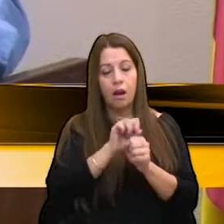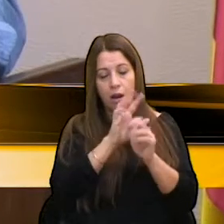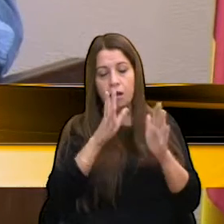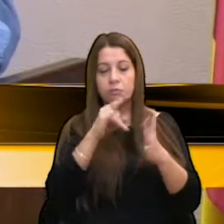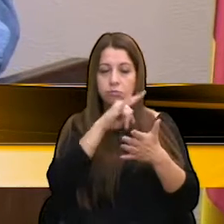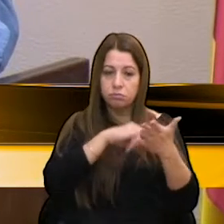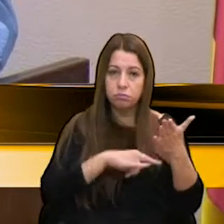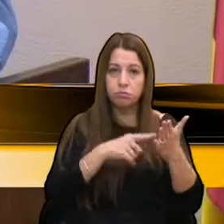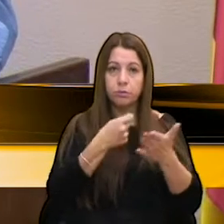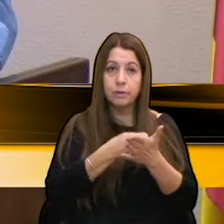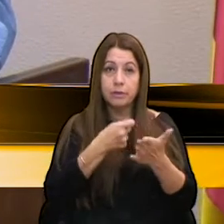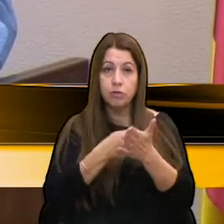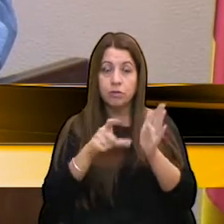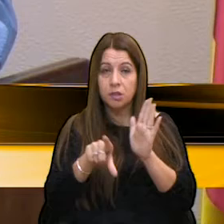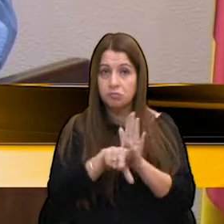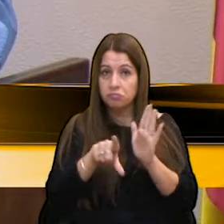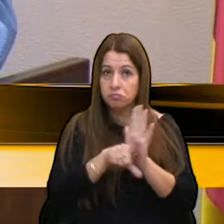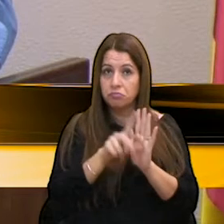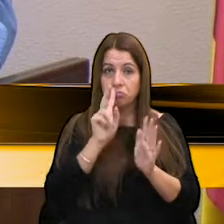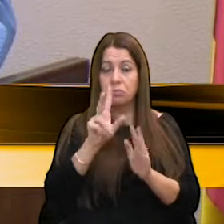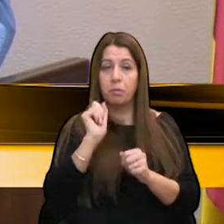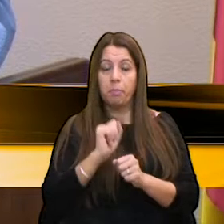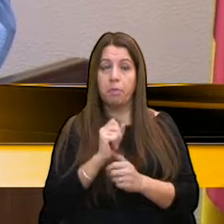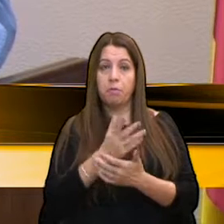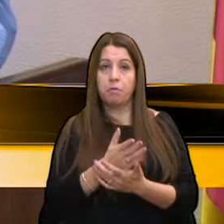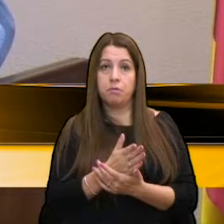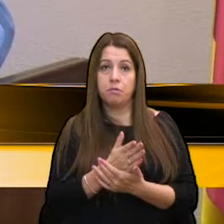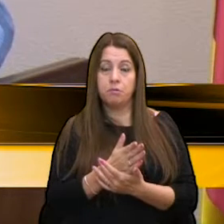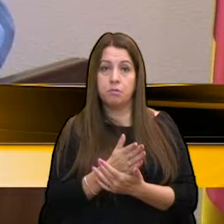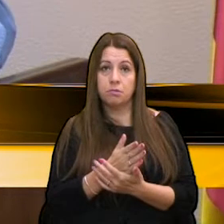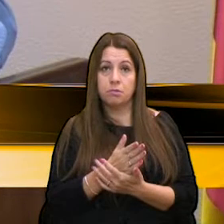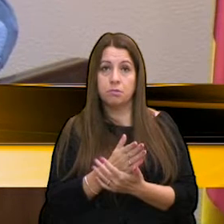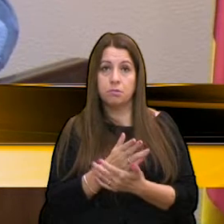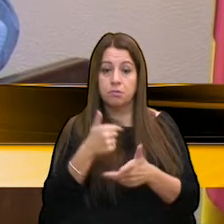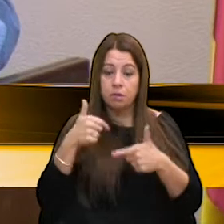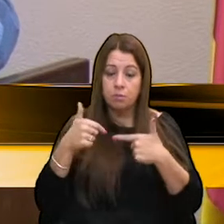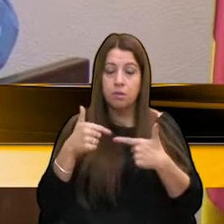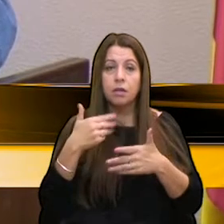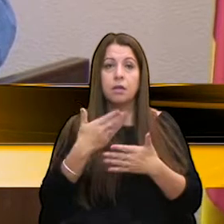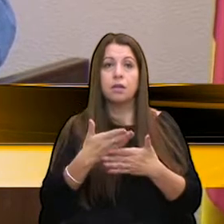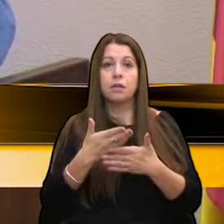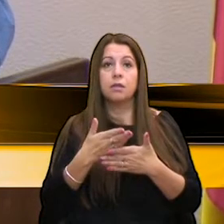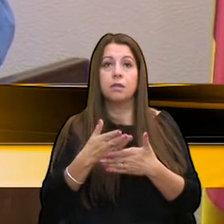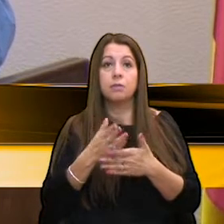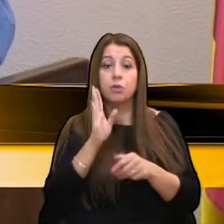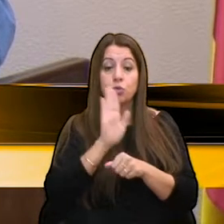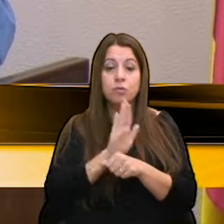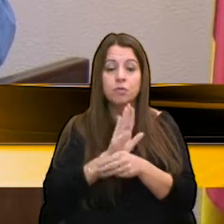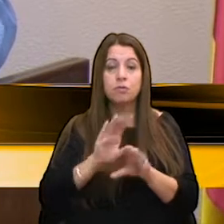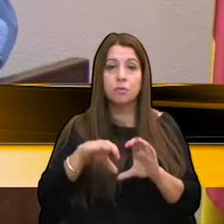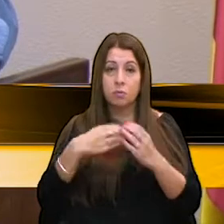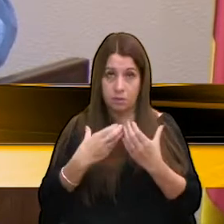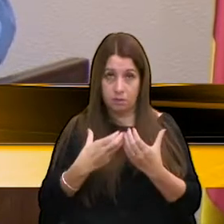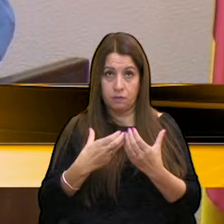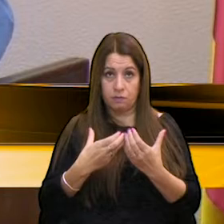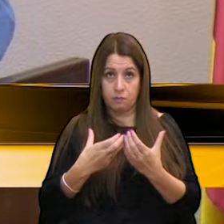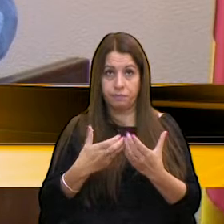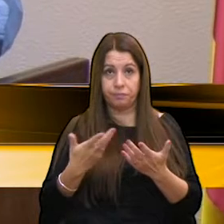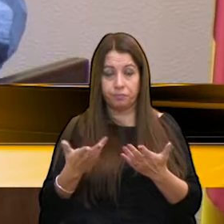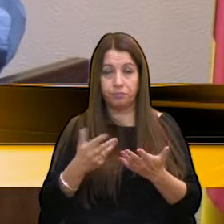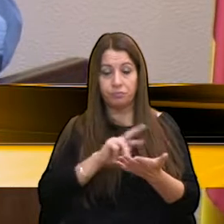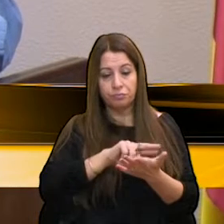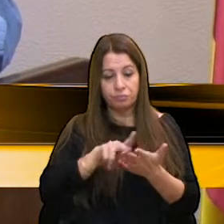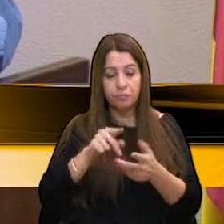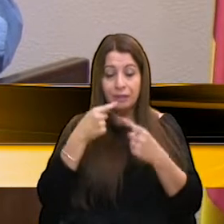tem todas as exigências legais, para que elas possam trabalhar em prol da nossa comunidade. Então, tem